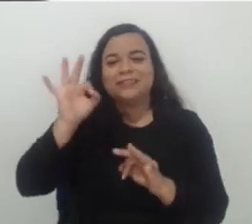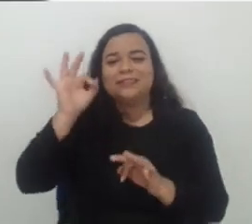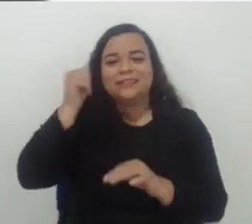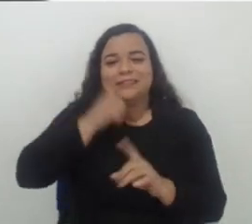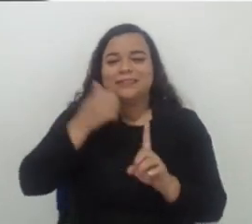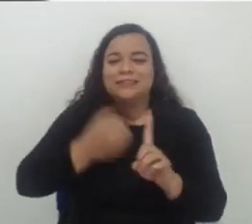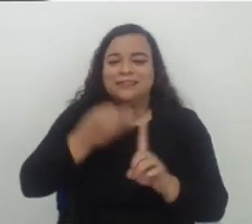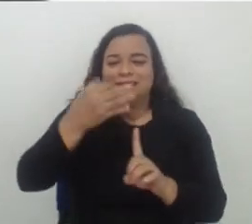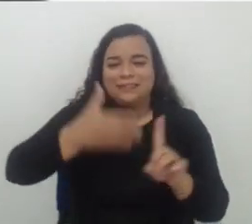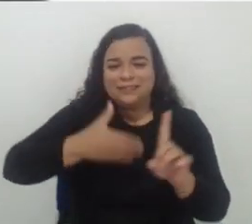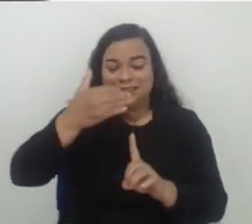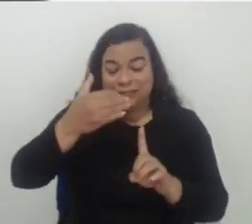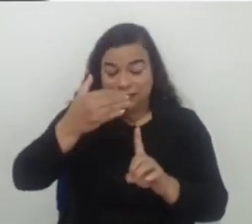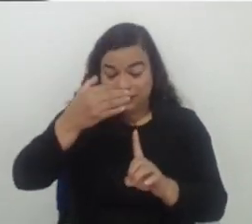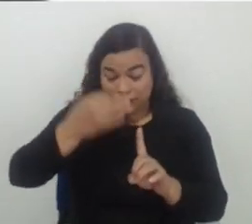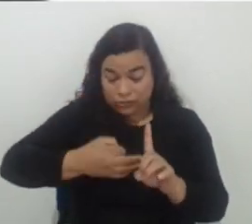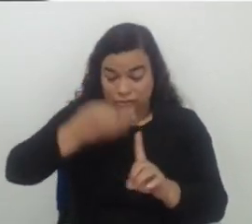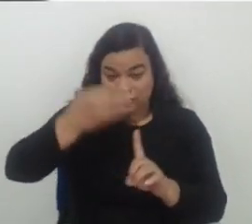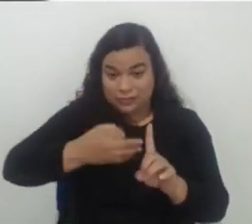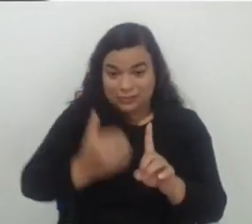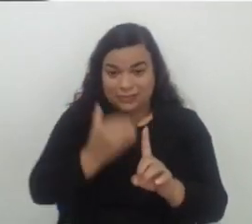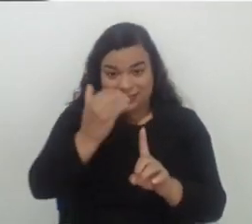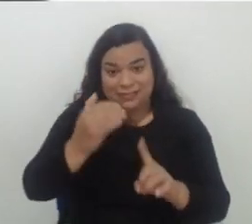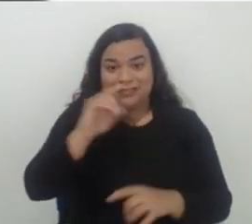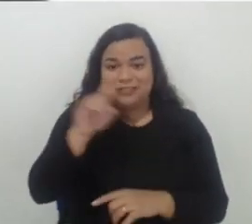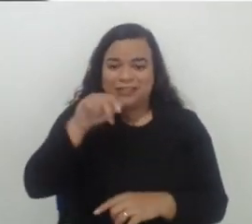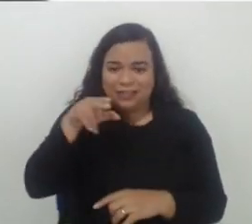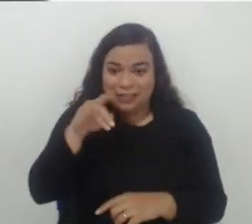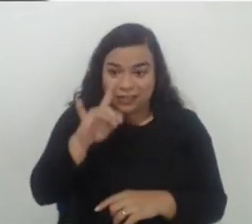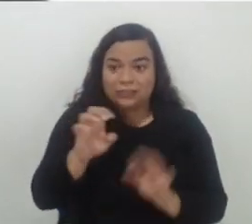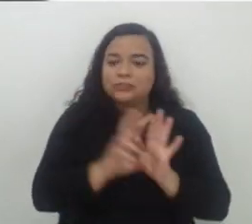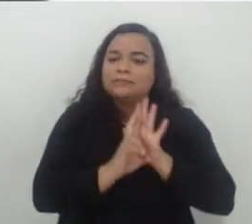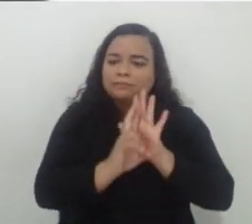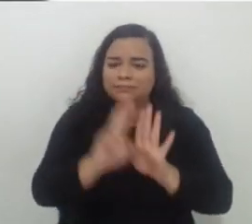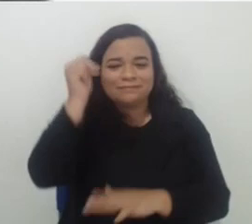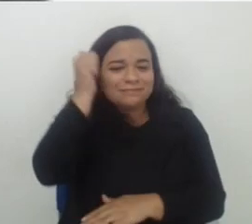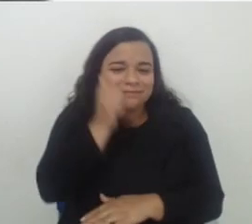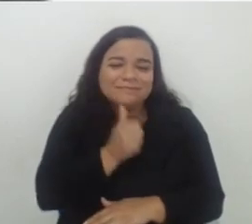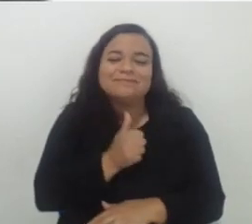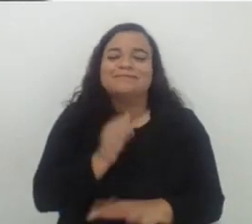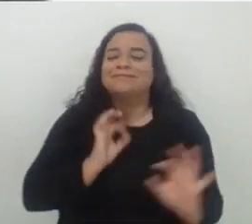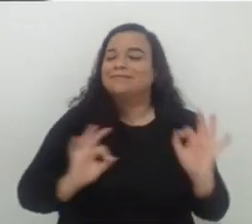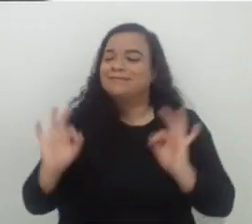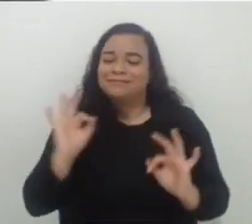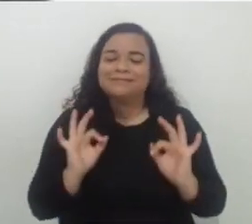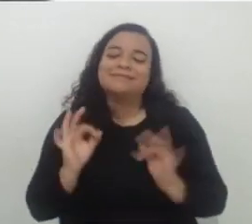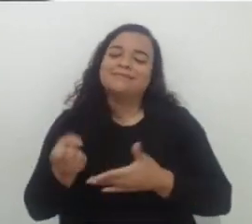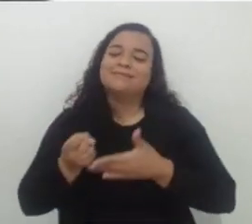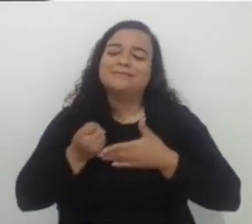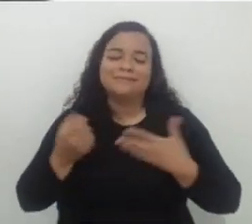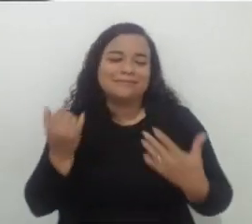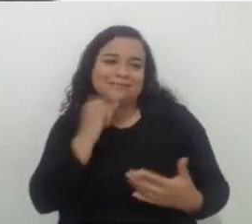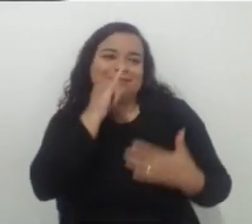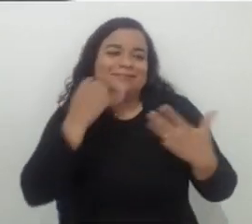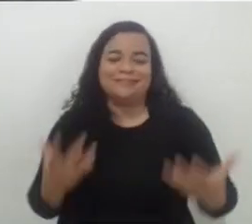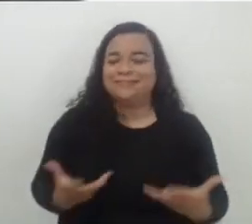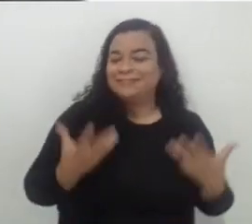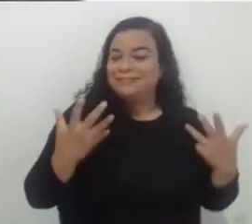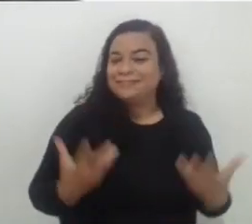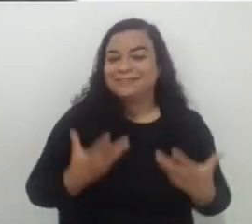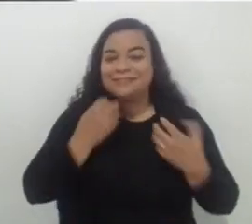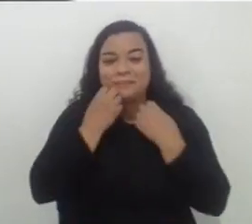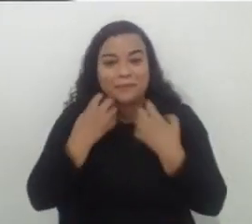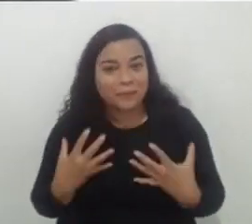É uma representante feminina em todos os espaços, que traz muita energia positiva,